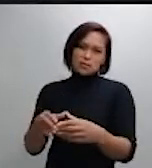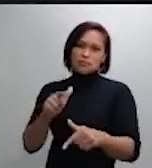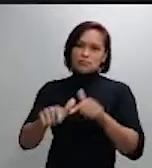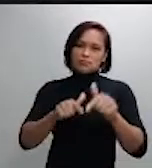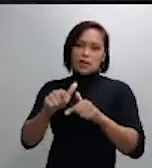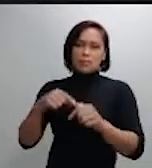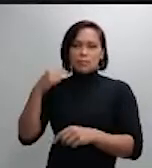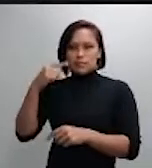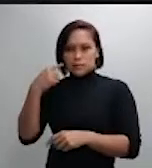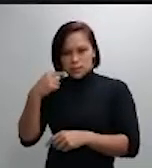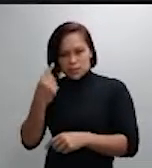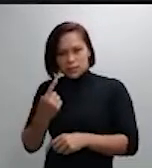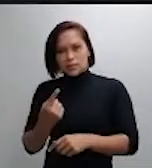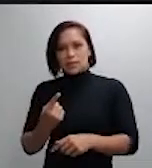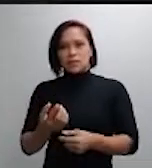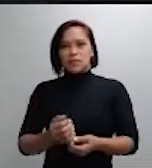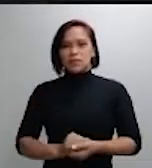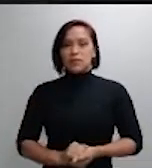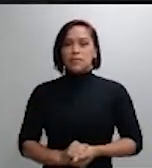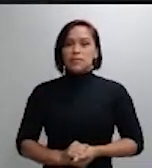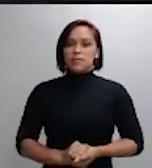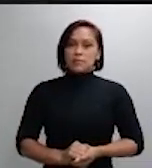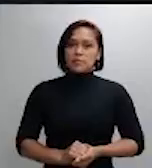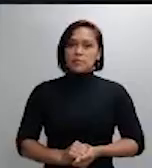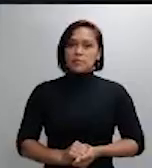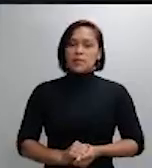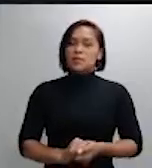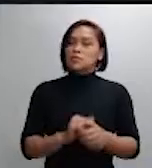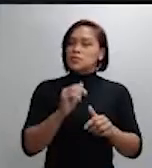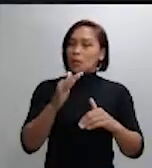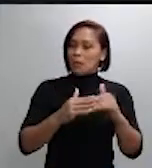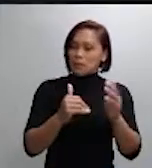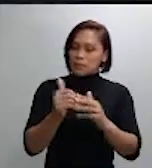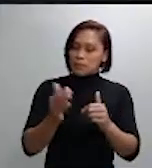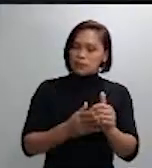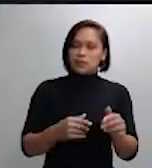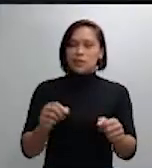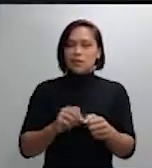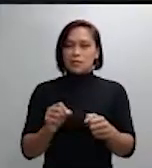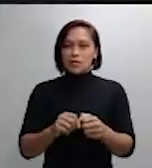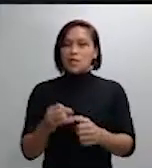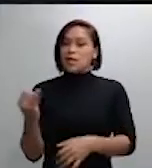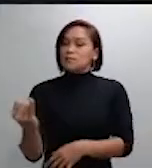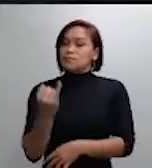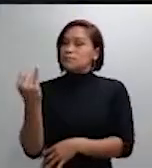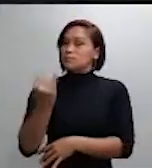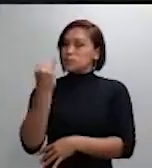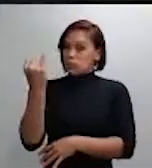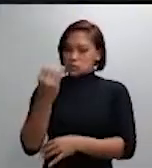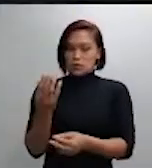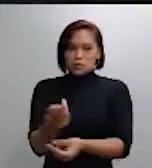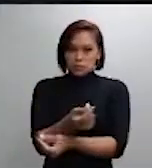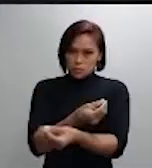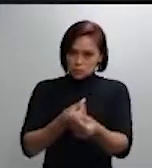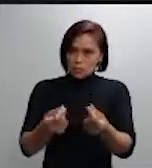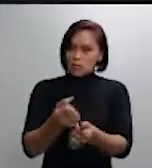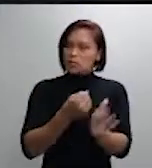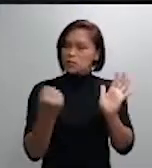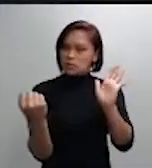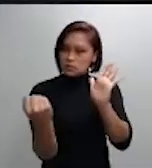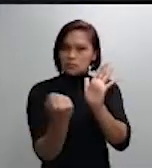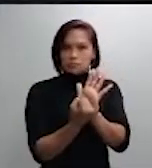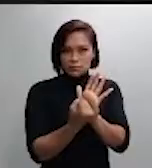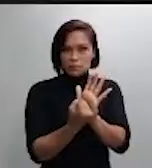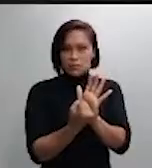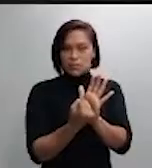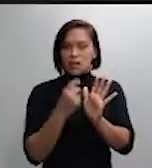em termos de exercício da profissão, para dizer que é importante que os honorários sejam fixados em